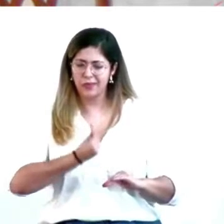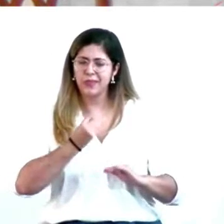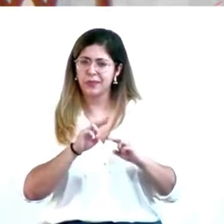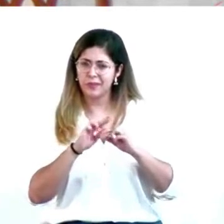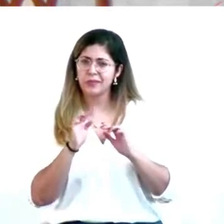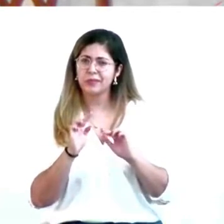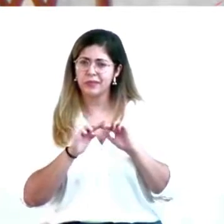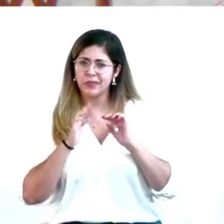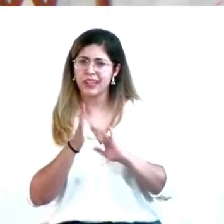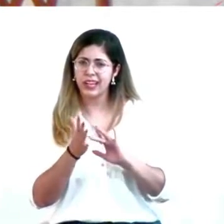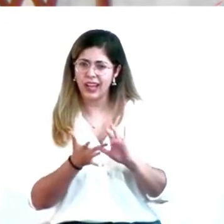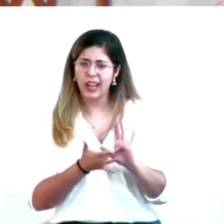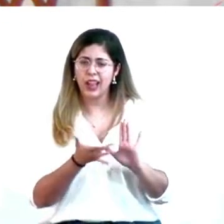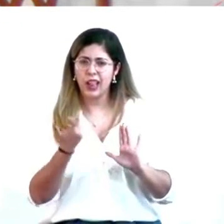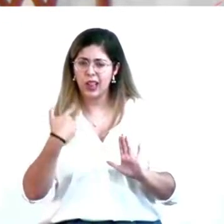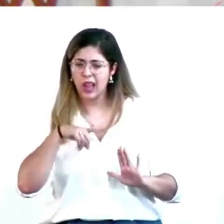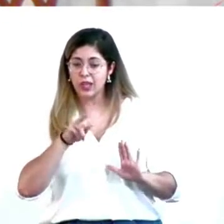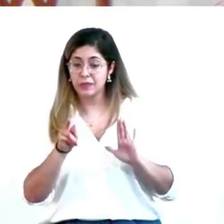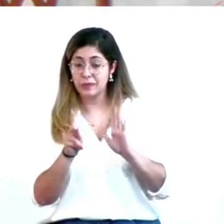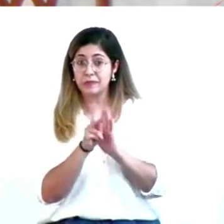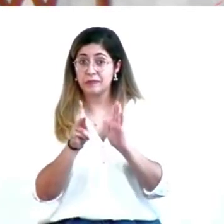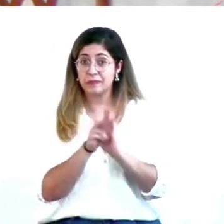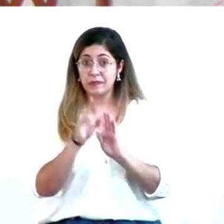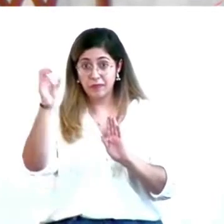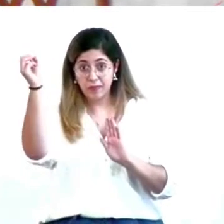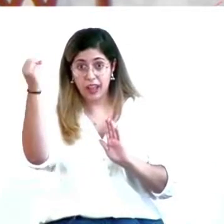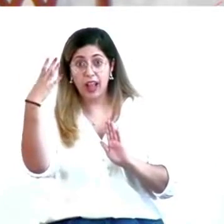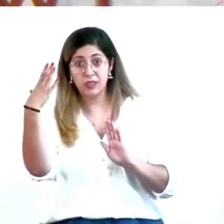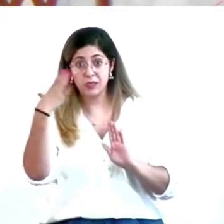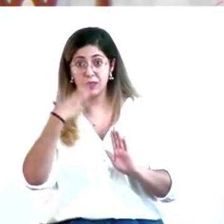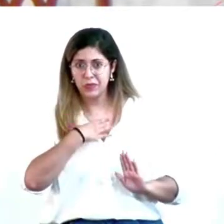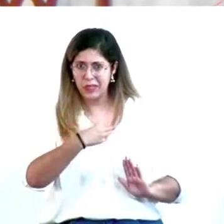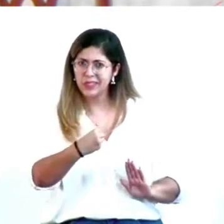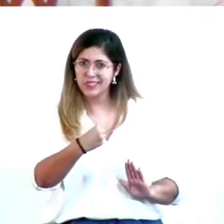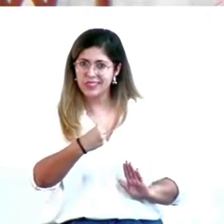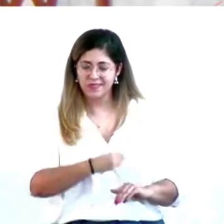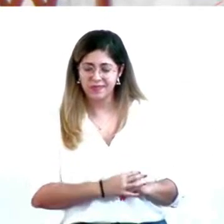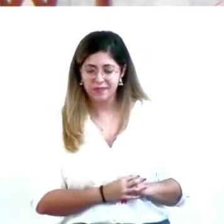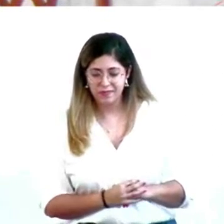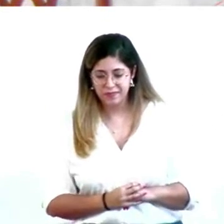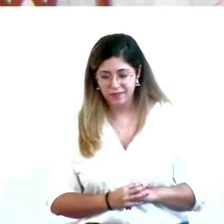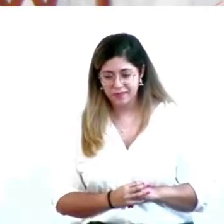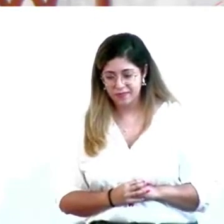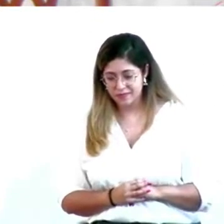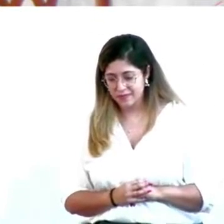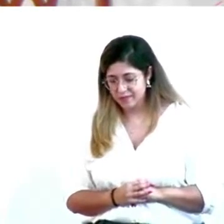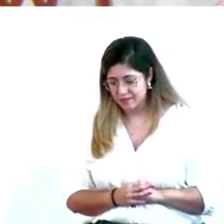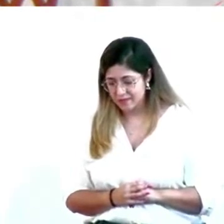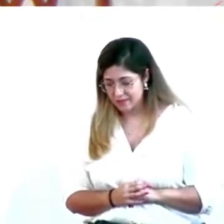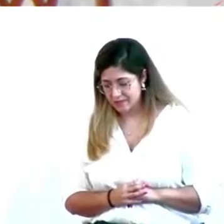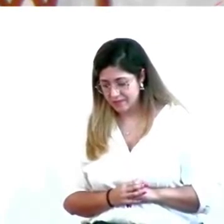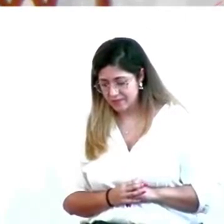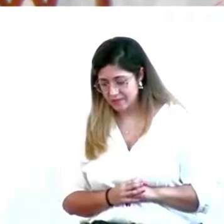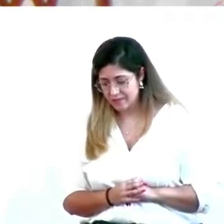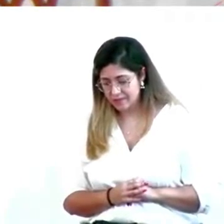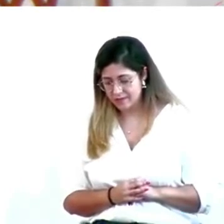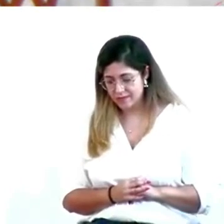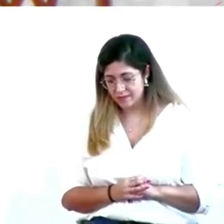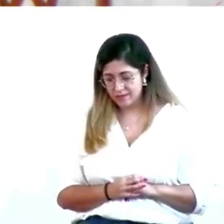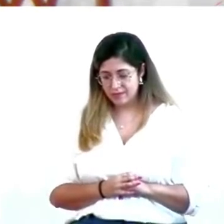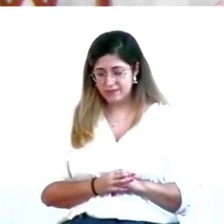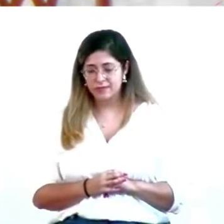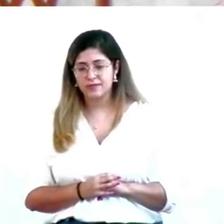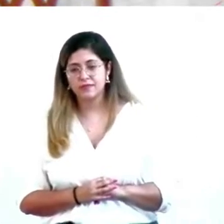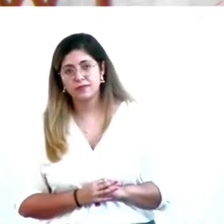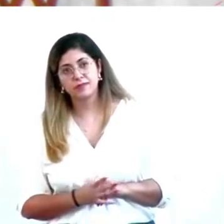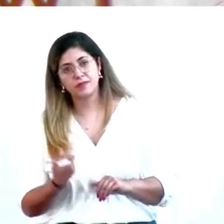andar como filhos da luz? É o que ele diz nos versos seguintes. Ele diz: o fruto, no